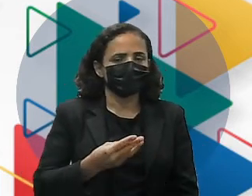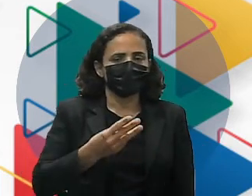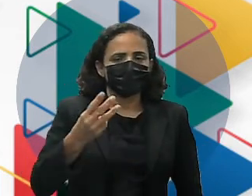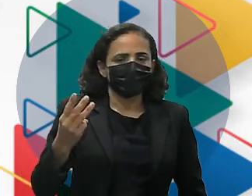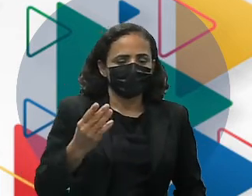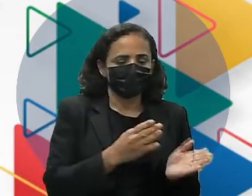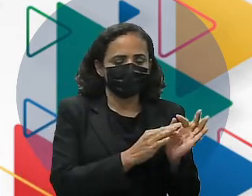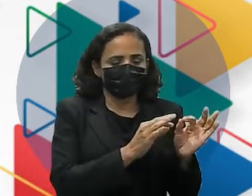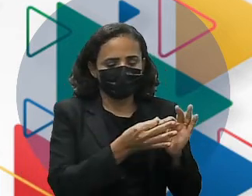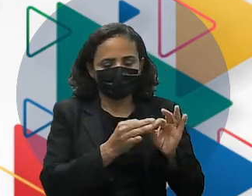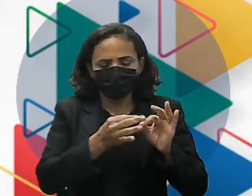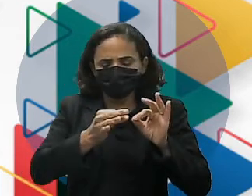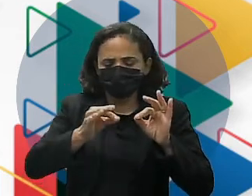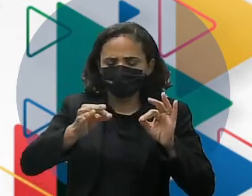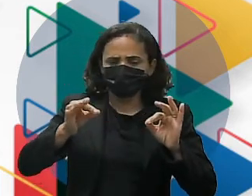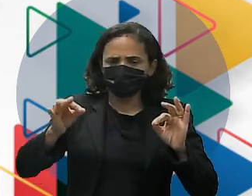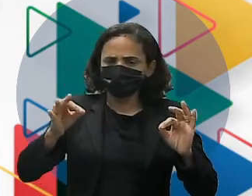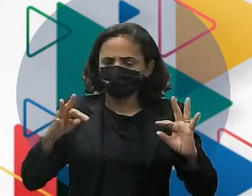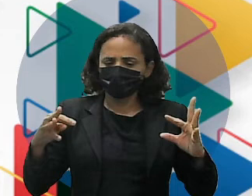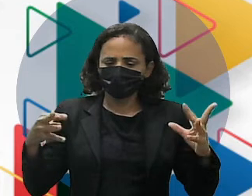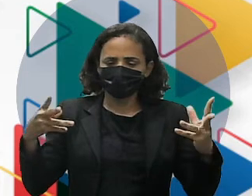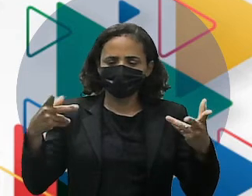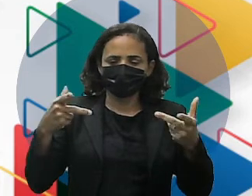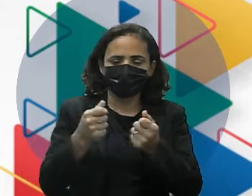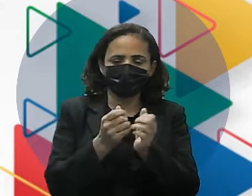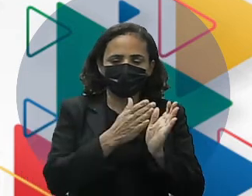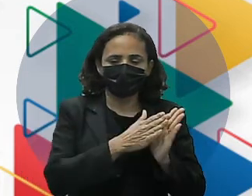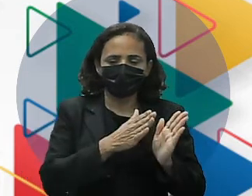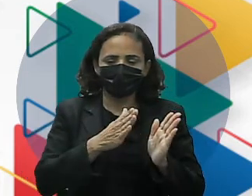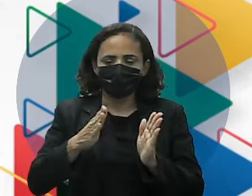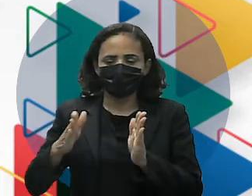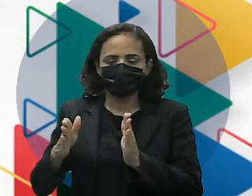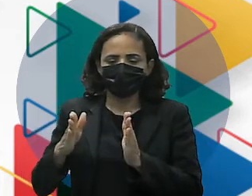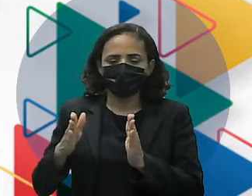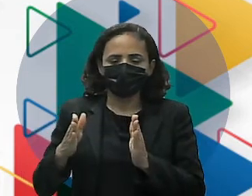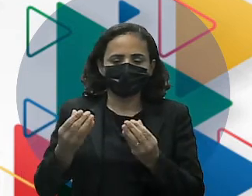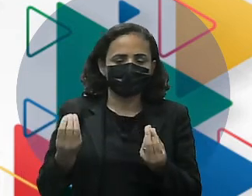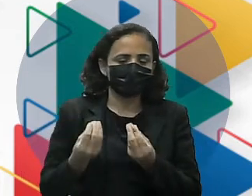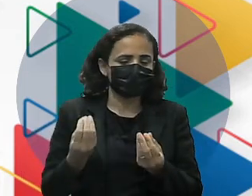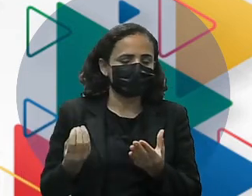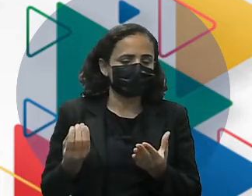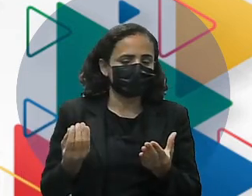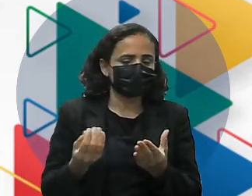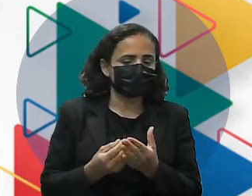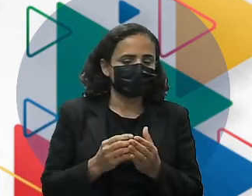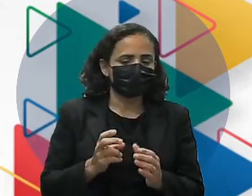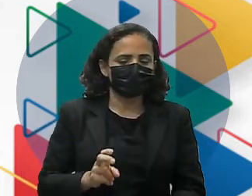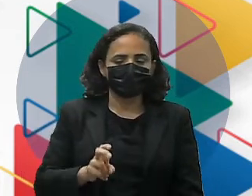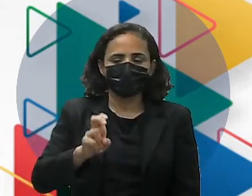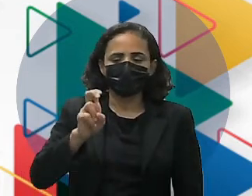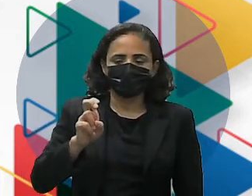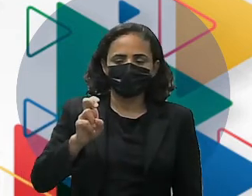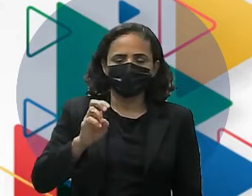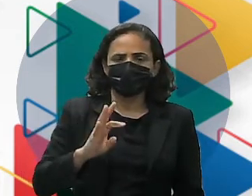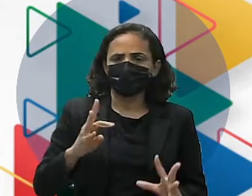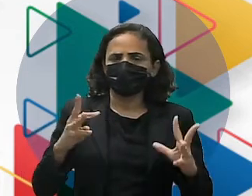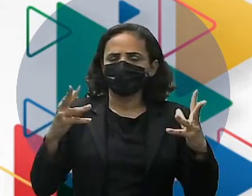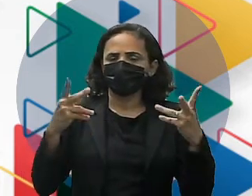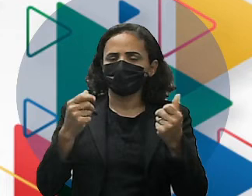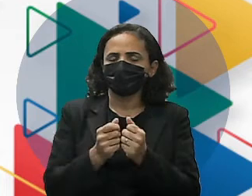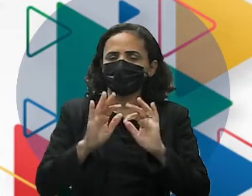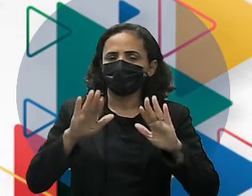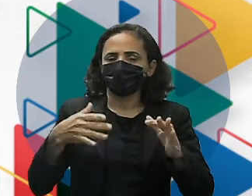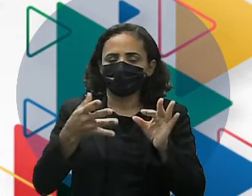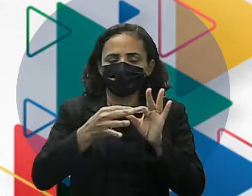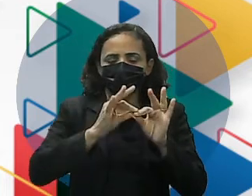da distância total e a parte da rodovia estadual a 1/5 da distância total, qual